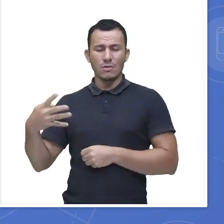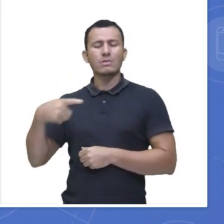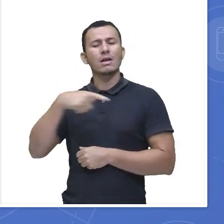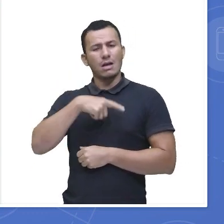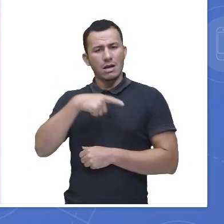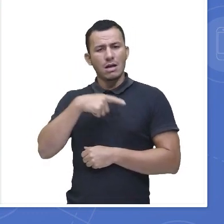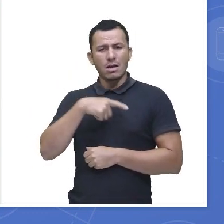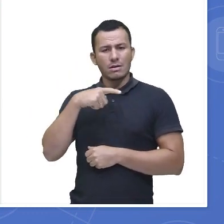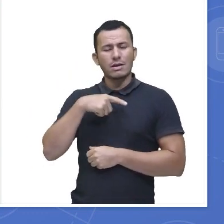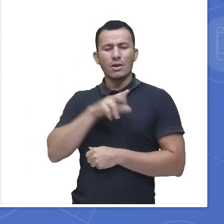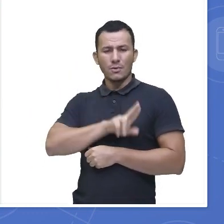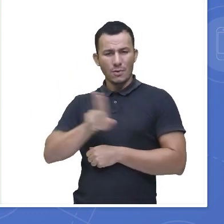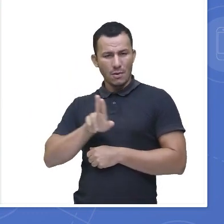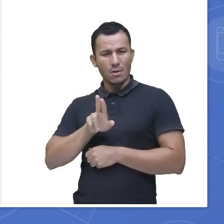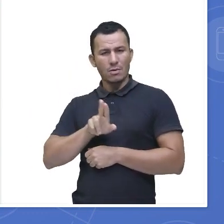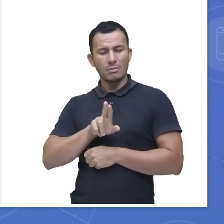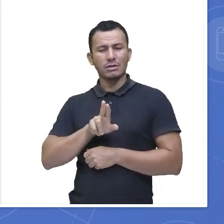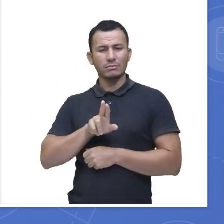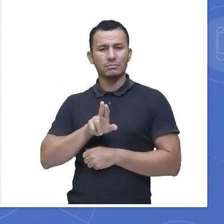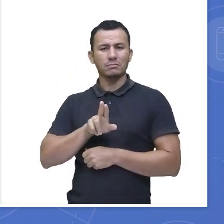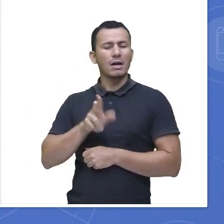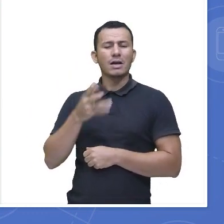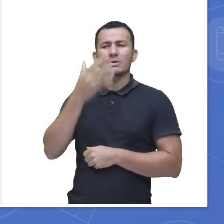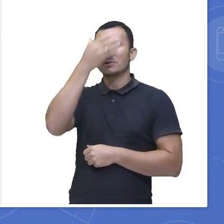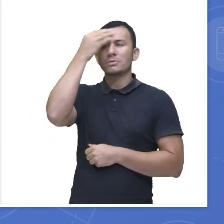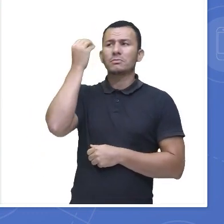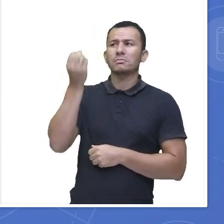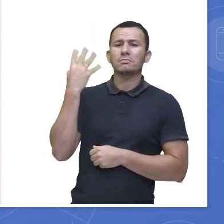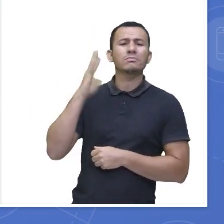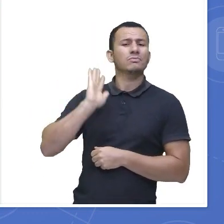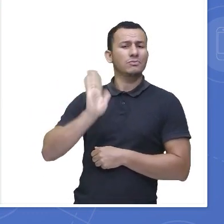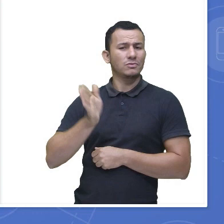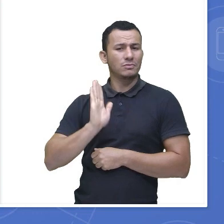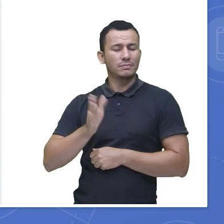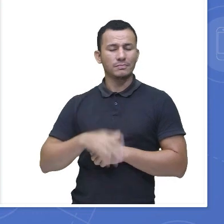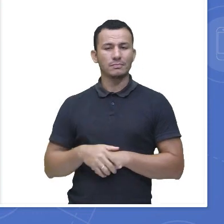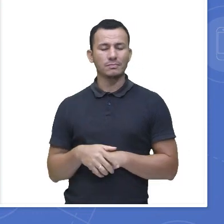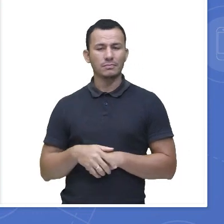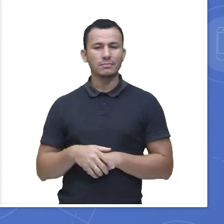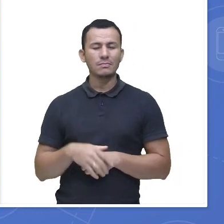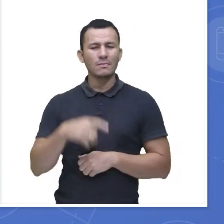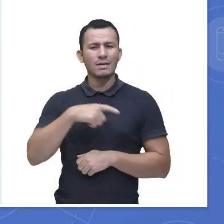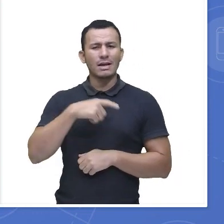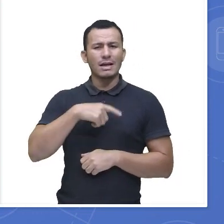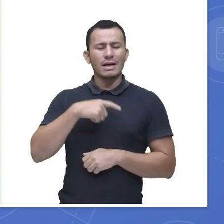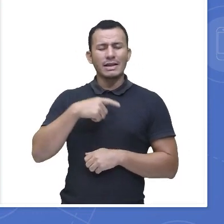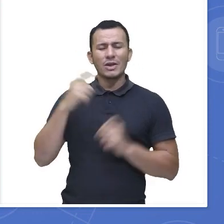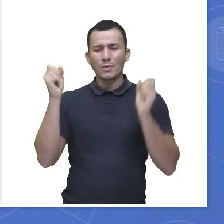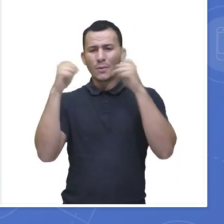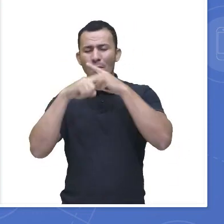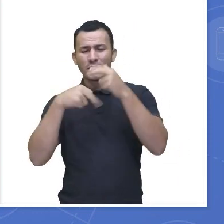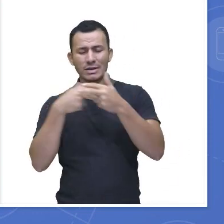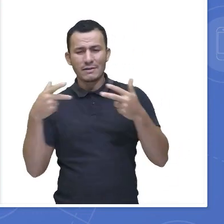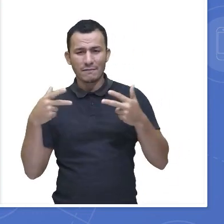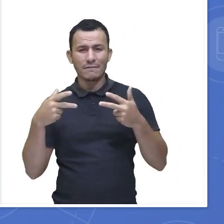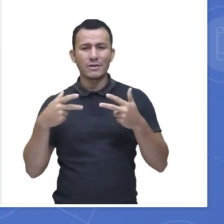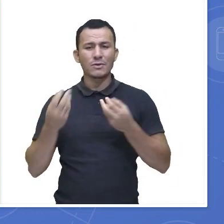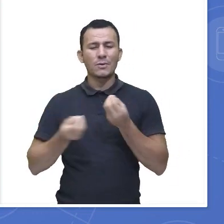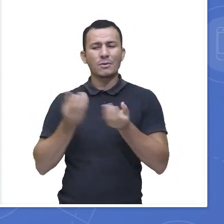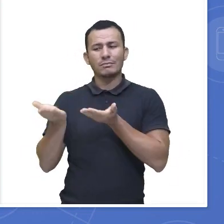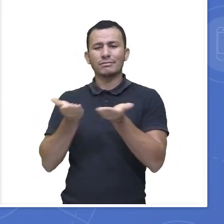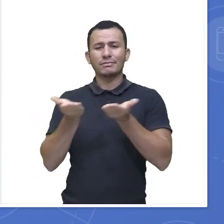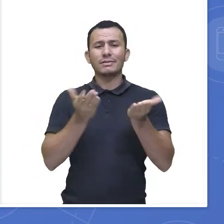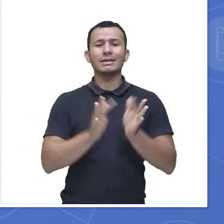lá? Tinha um nome de que ninguém se lembra mais. Há máquinas terrivelmente complicadas para as necessidades